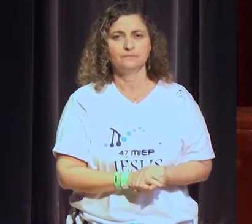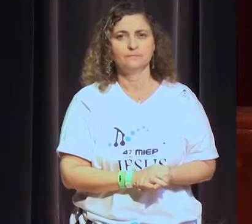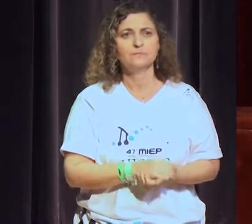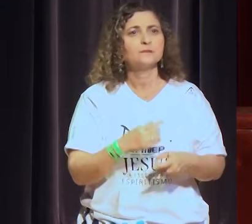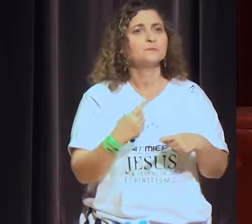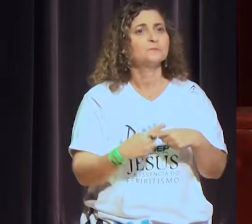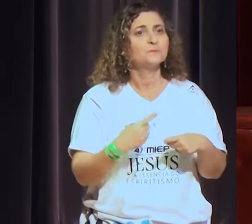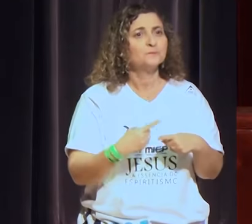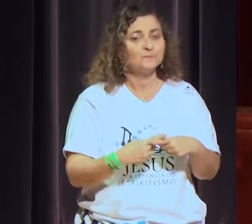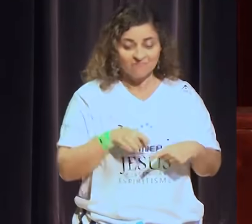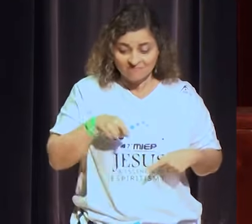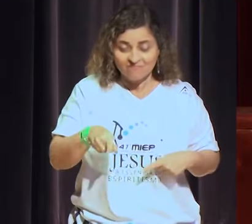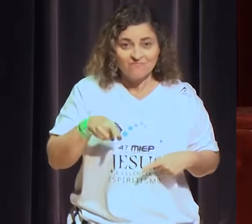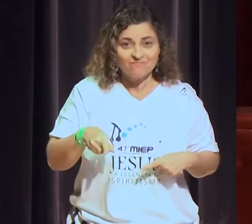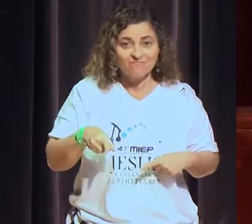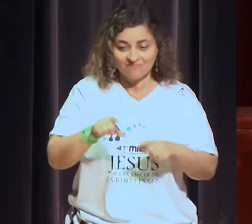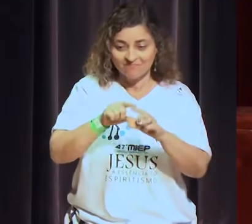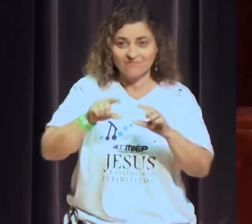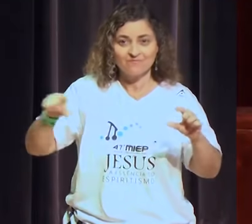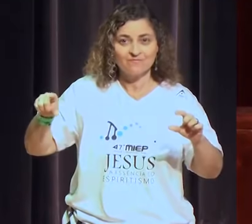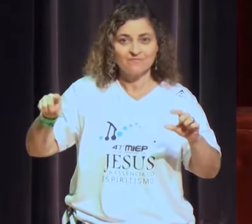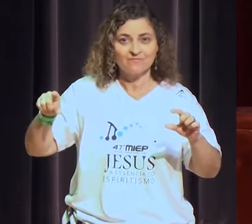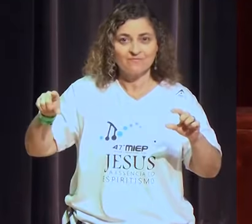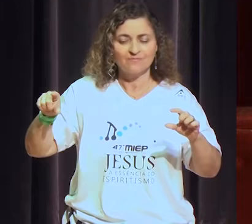Porque ela traz um fator